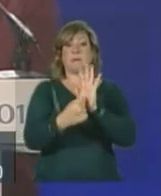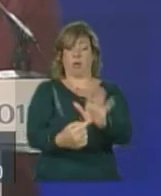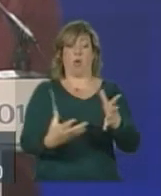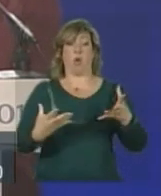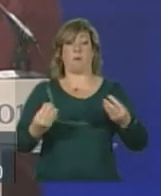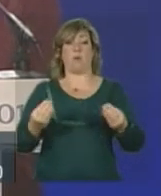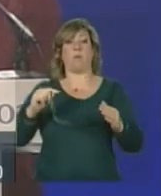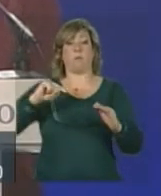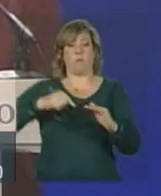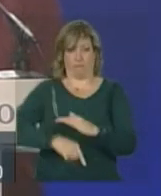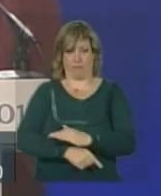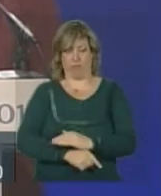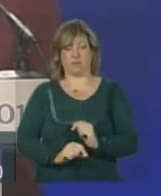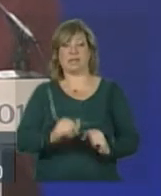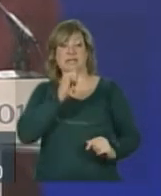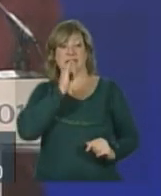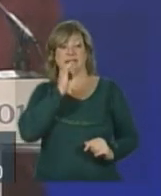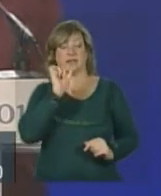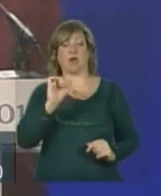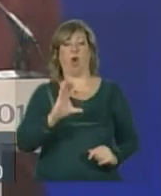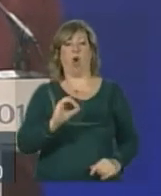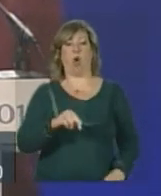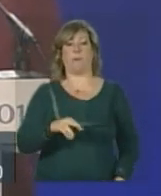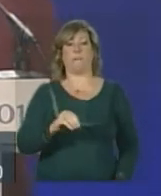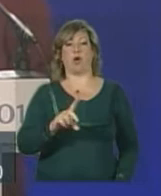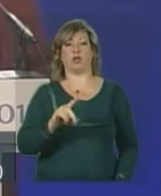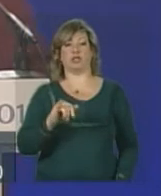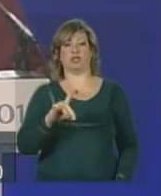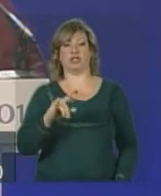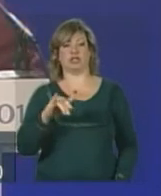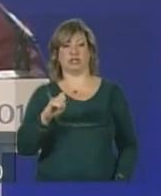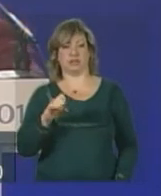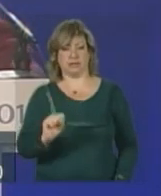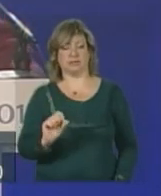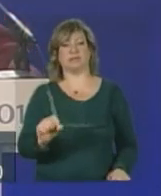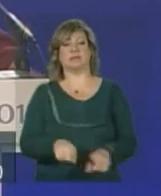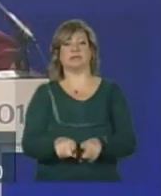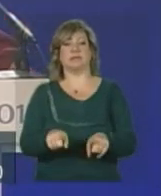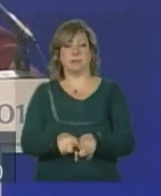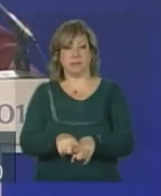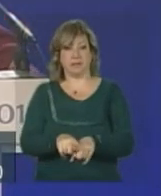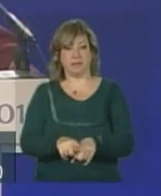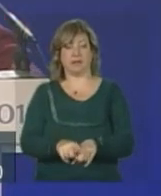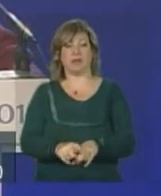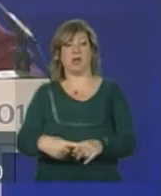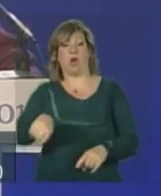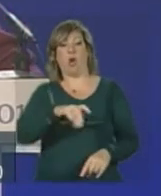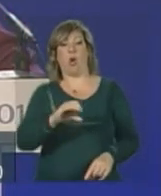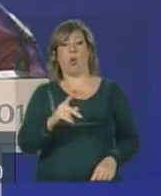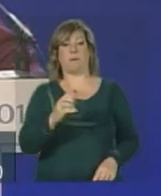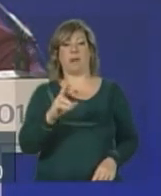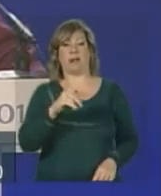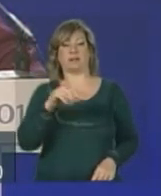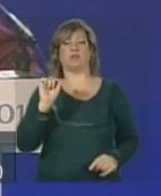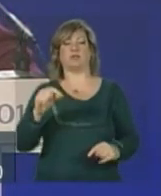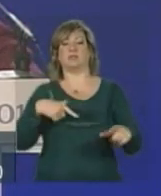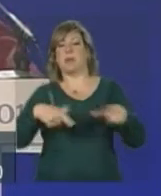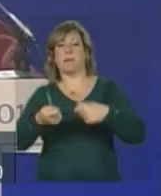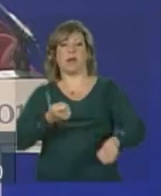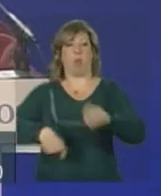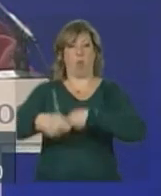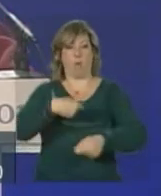intensa. No caso, por exemplo, das commodities, pelo fato de que as operações financeiras